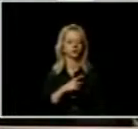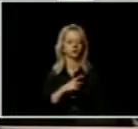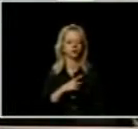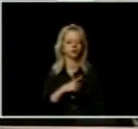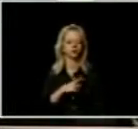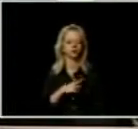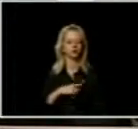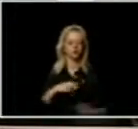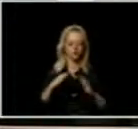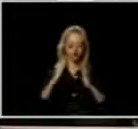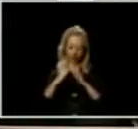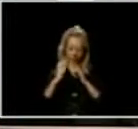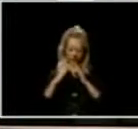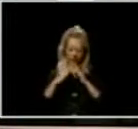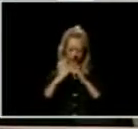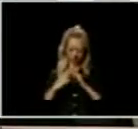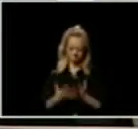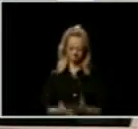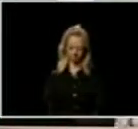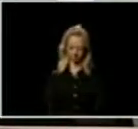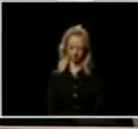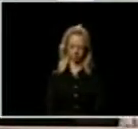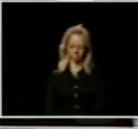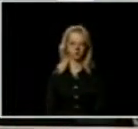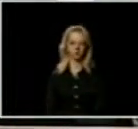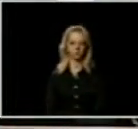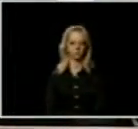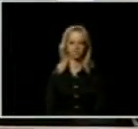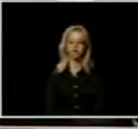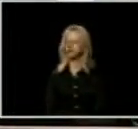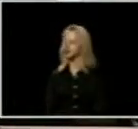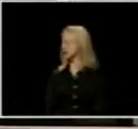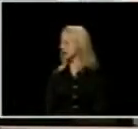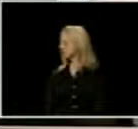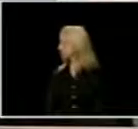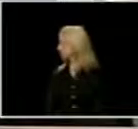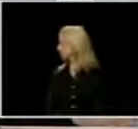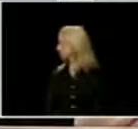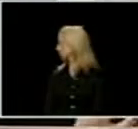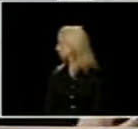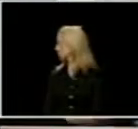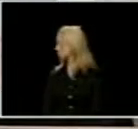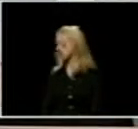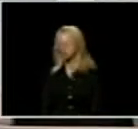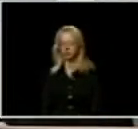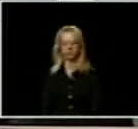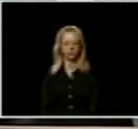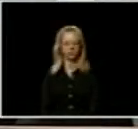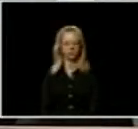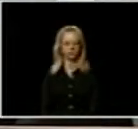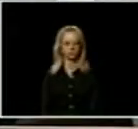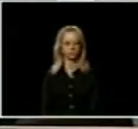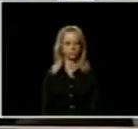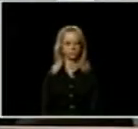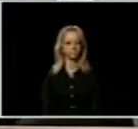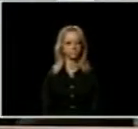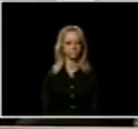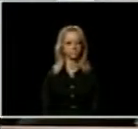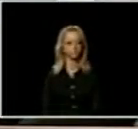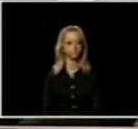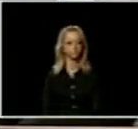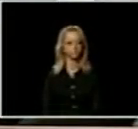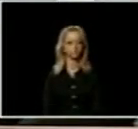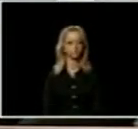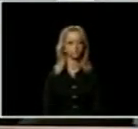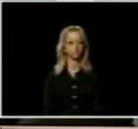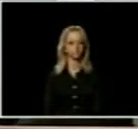precisamos intensificar apoio e investimentos para salvar os patrimônios públicos,